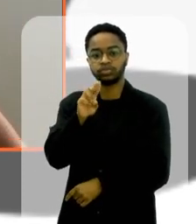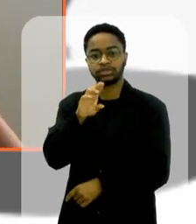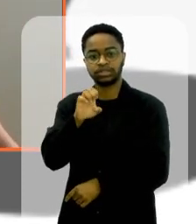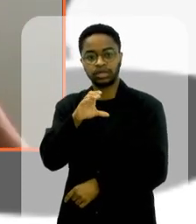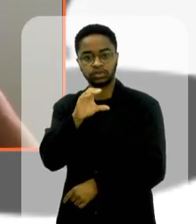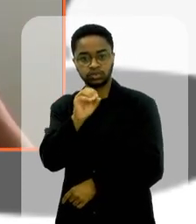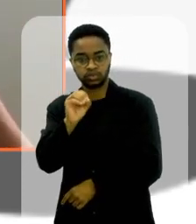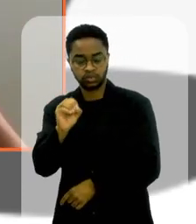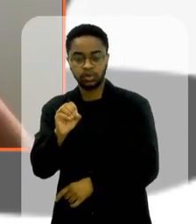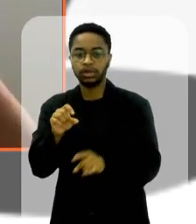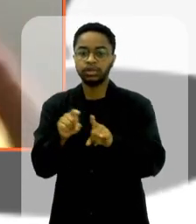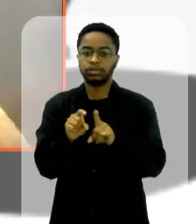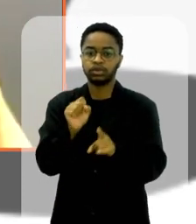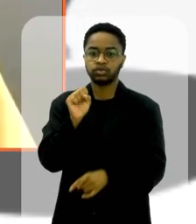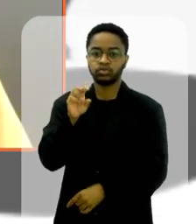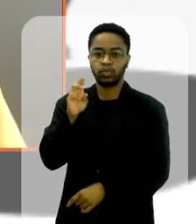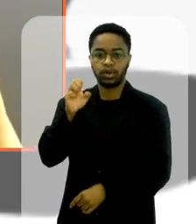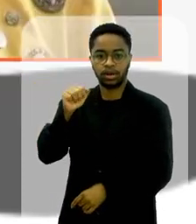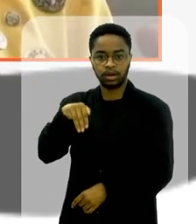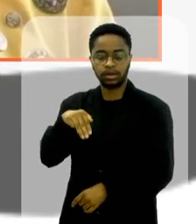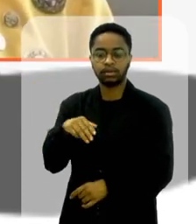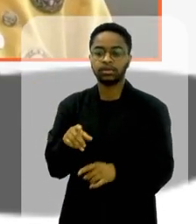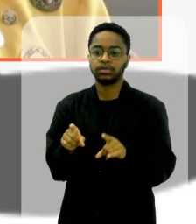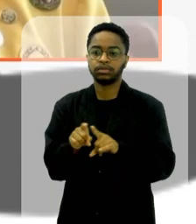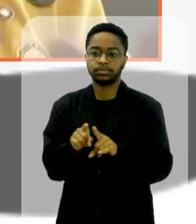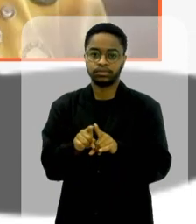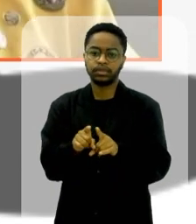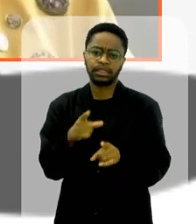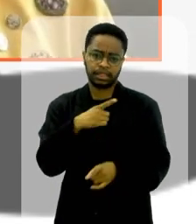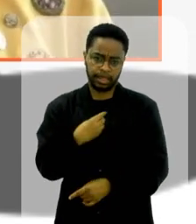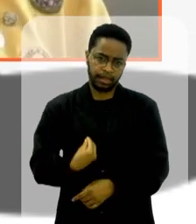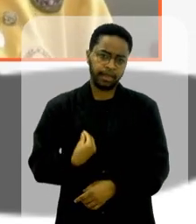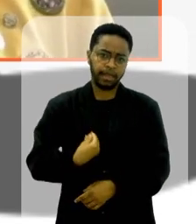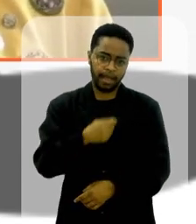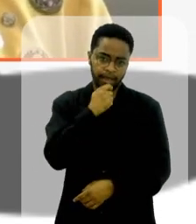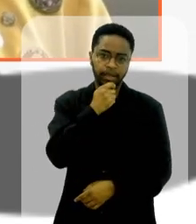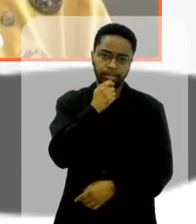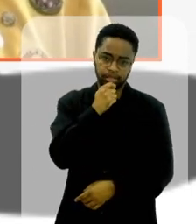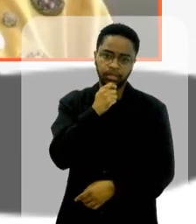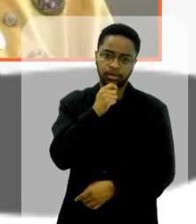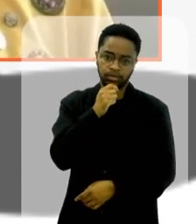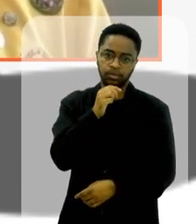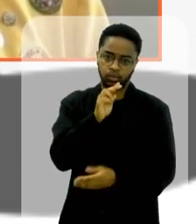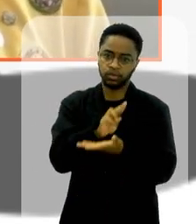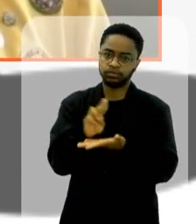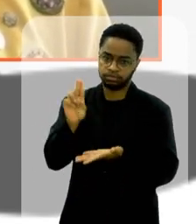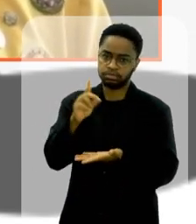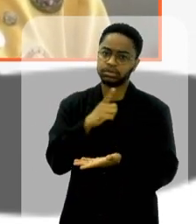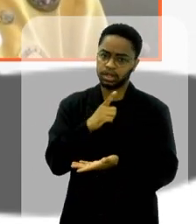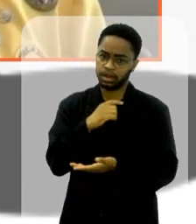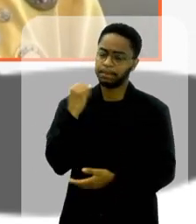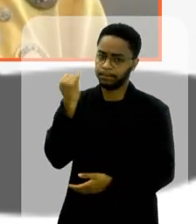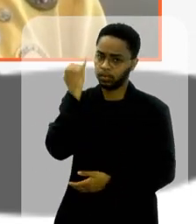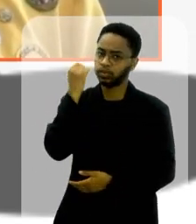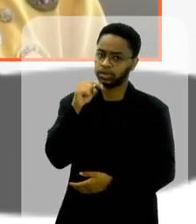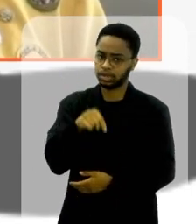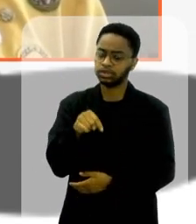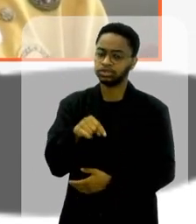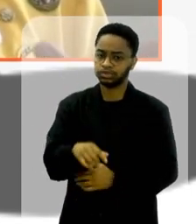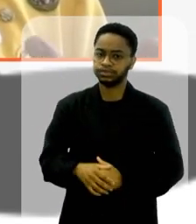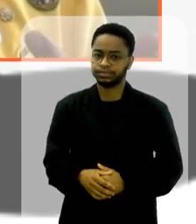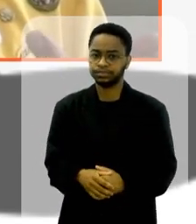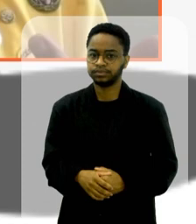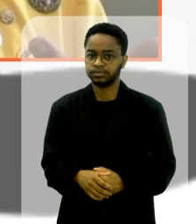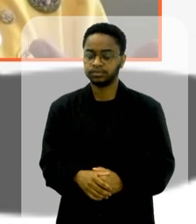Sucesso, na então SUAM. Não sei Ainda se existe existe a ainda a SUAM. universidade, sim, a É universidade, isso. muito Pois importante,